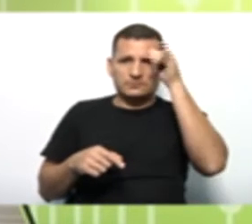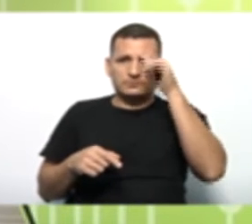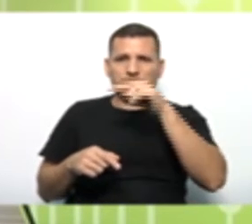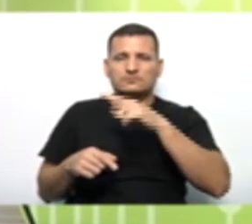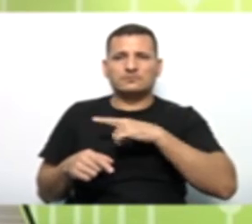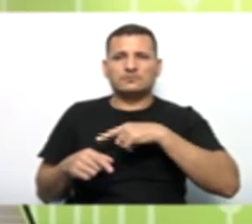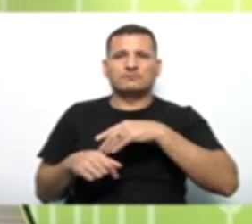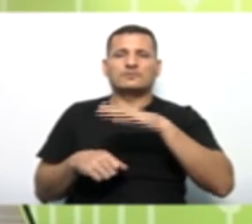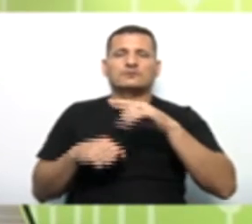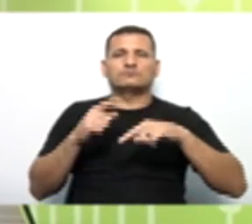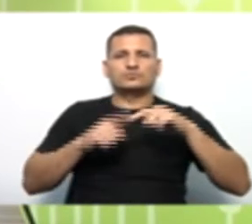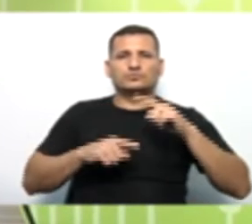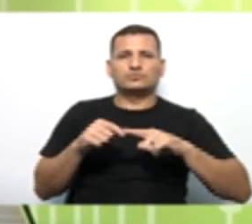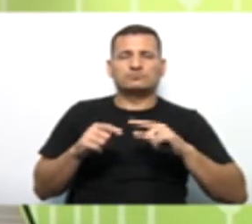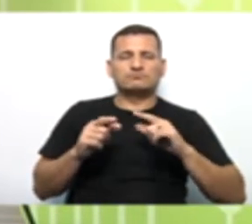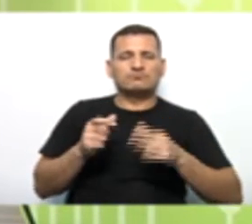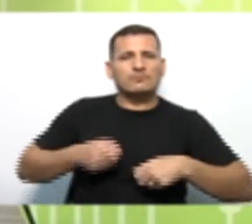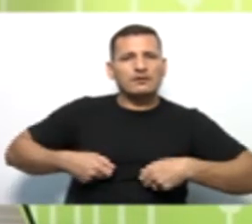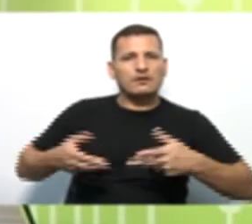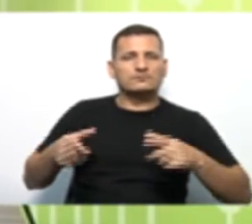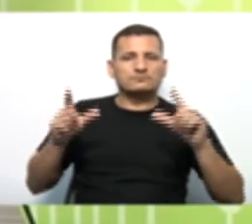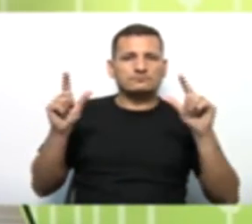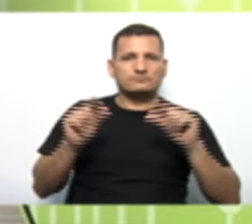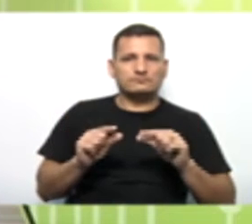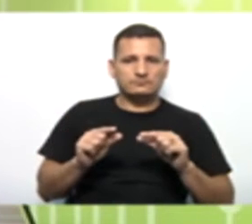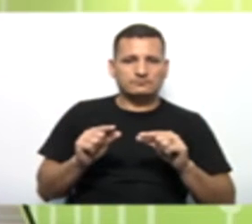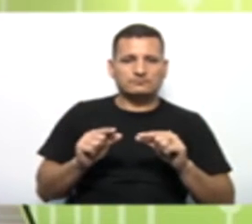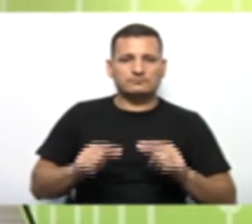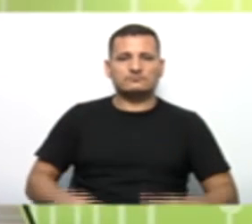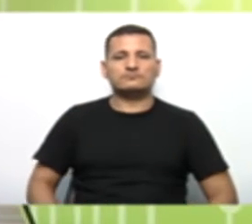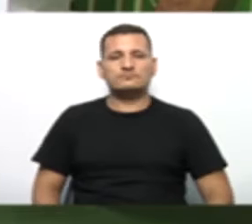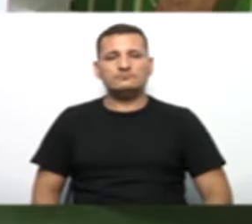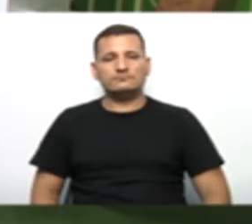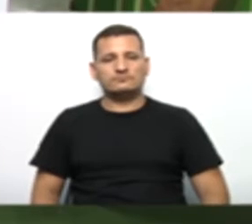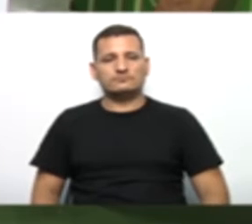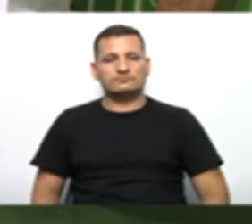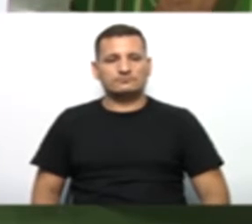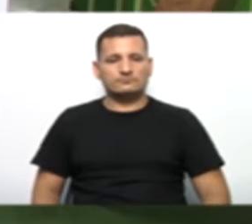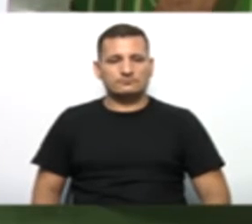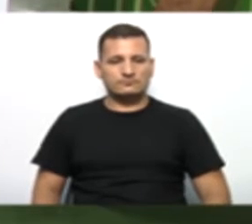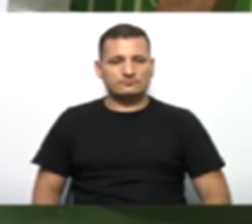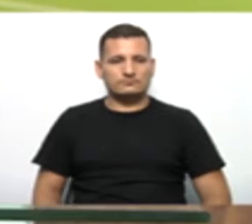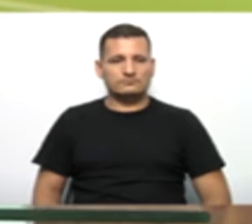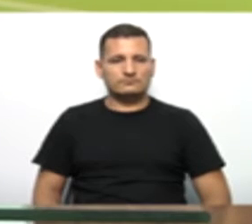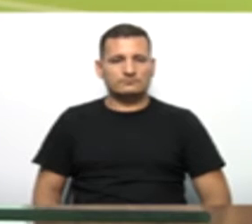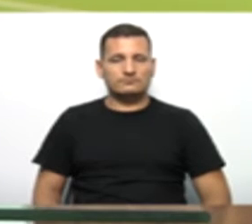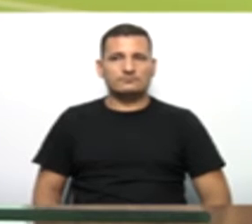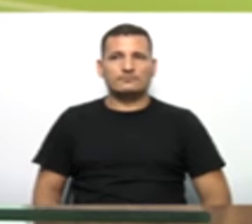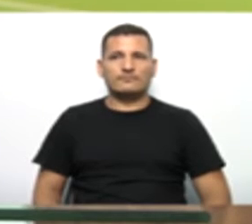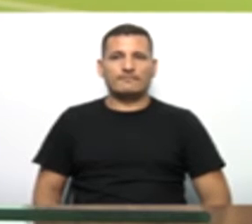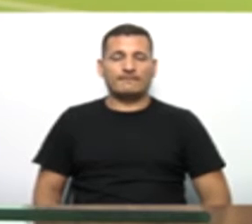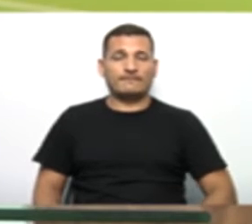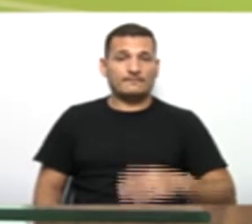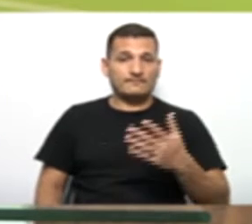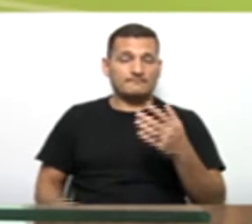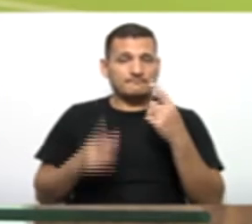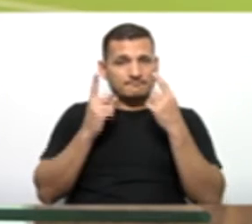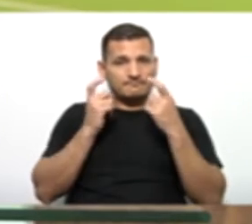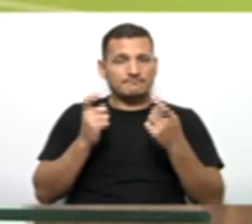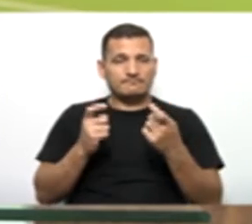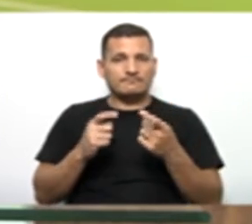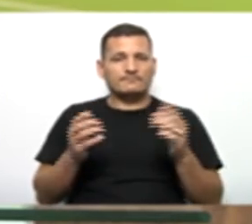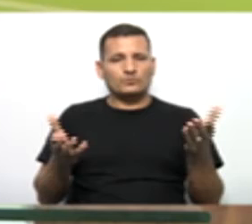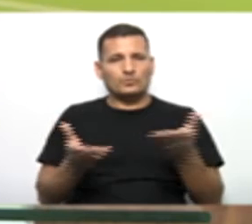produtos com um custo menor. Né, professora Márcia? Isso, professor Willis. É muito interessante a aula